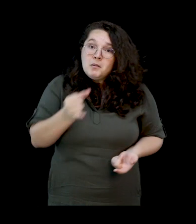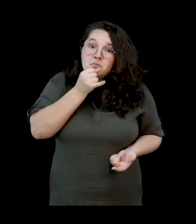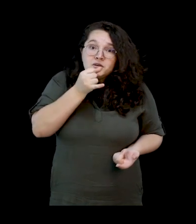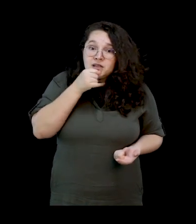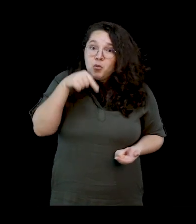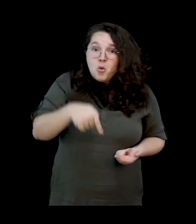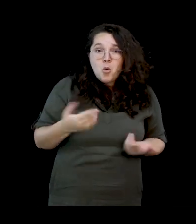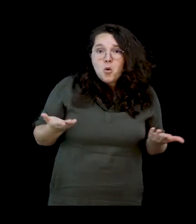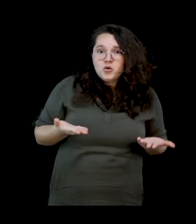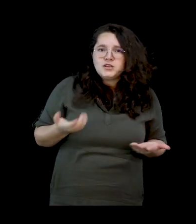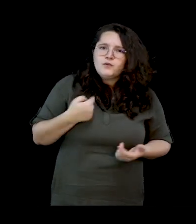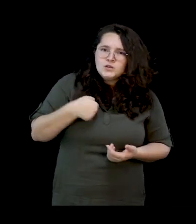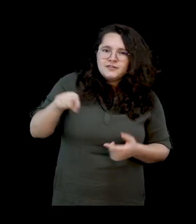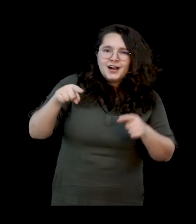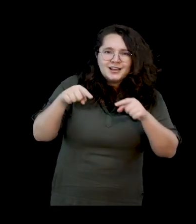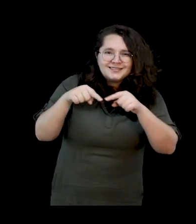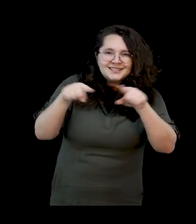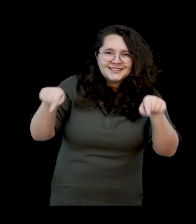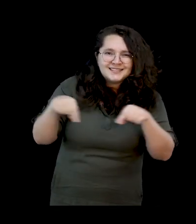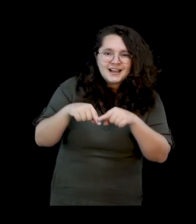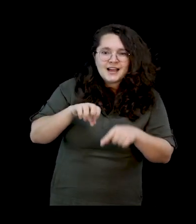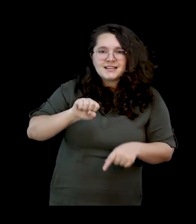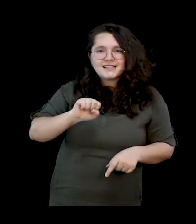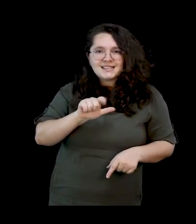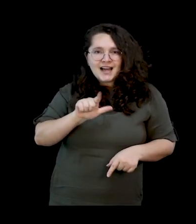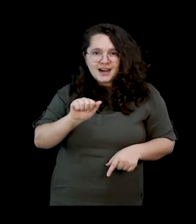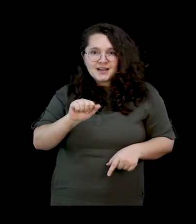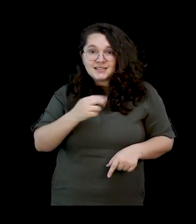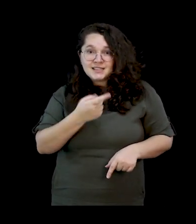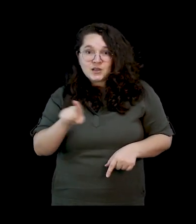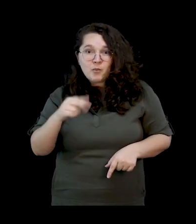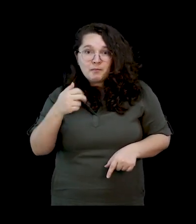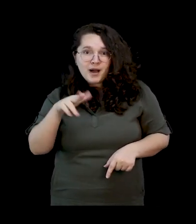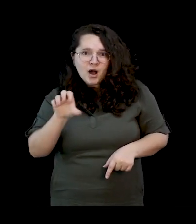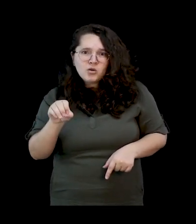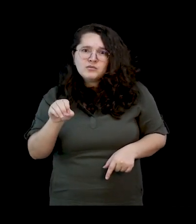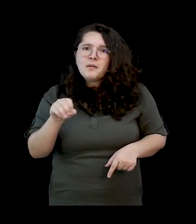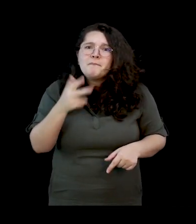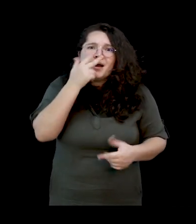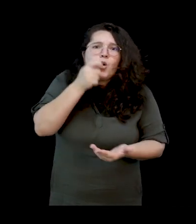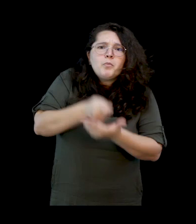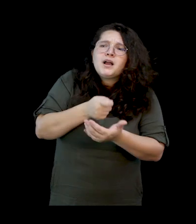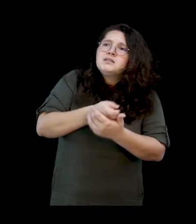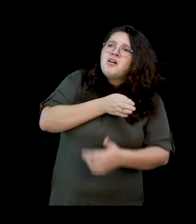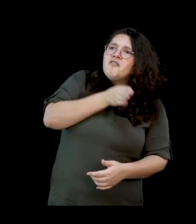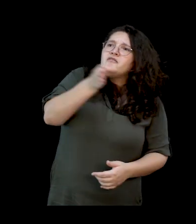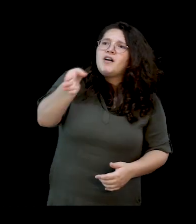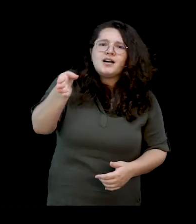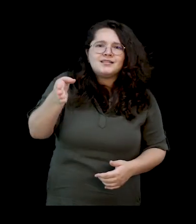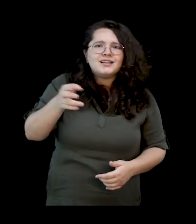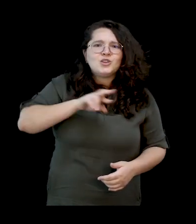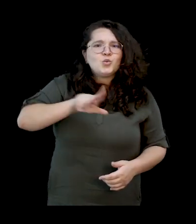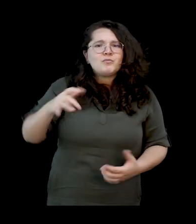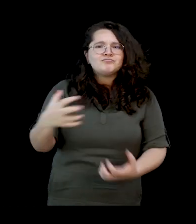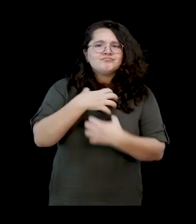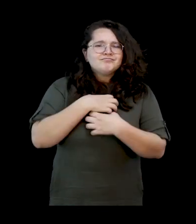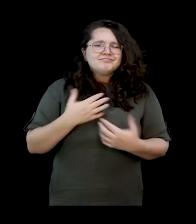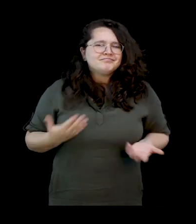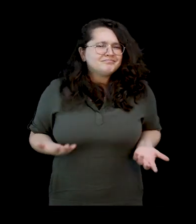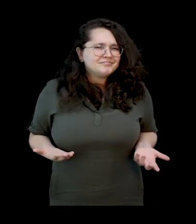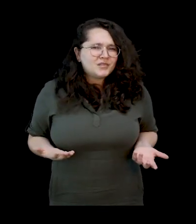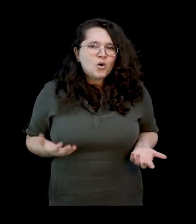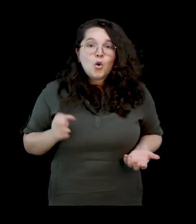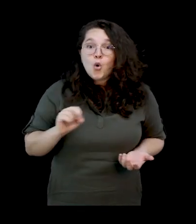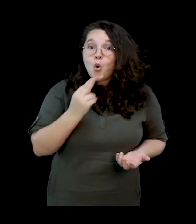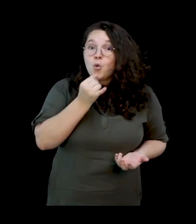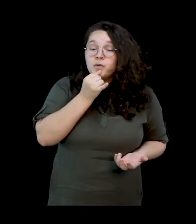Paulo. Agora, se você vai lá e consegue, de fato, ouvir um concerto do Mahler, do Beethoven, isso é outra coisa, que normalmente não conta. O